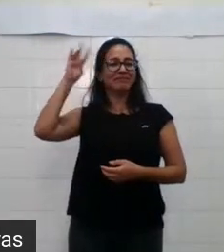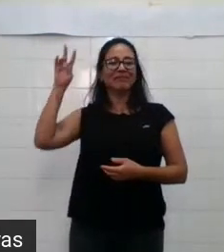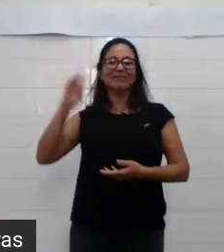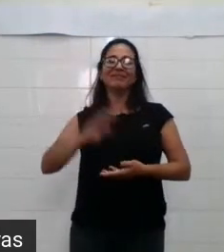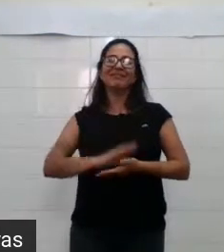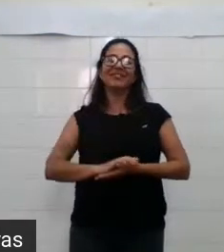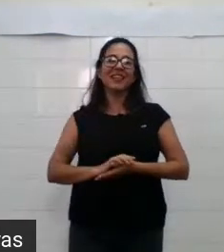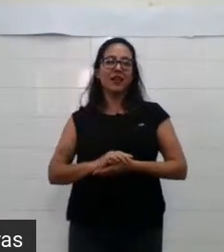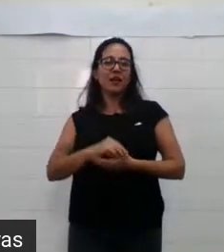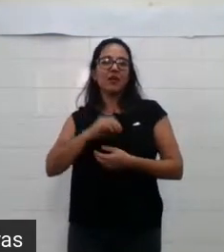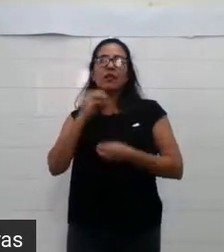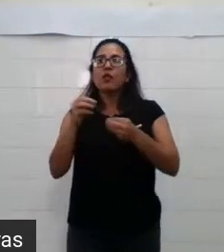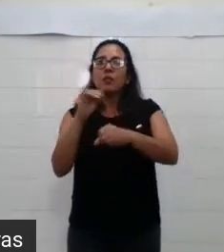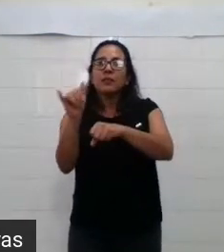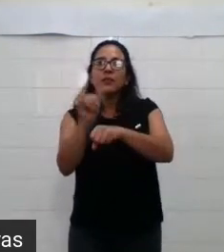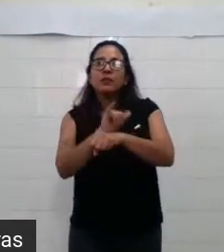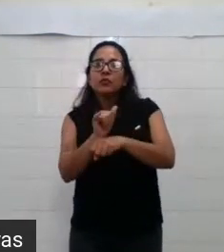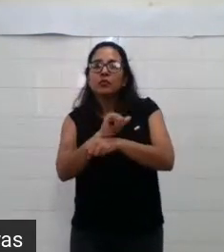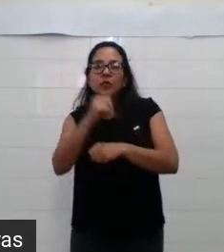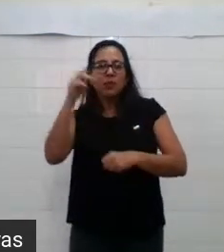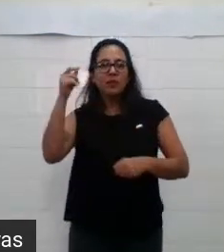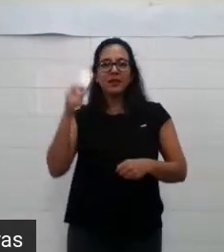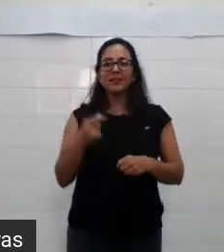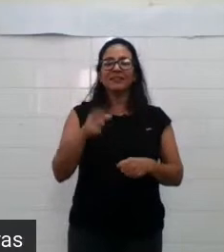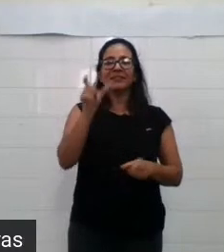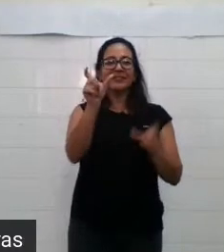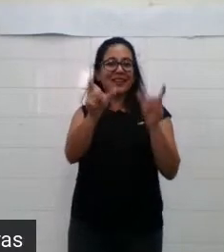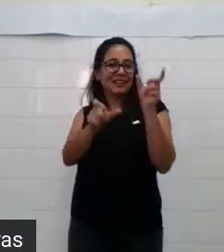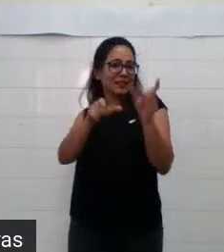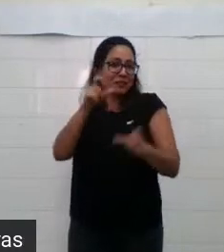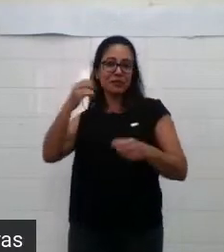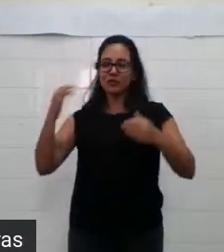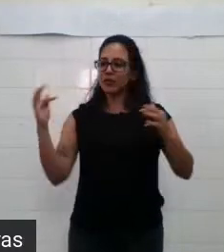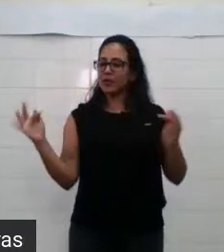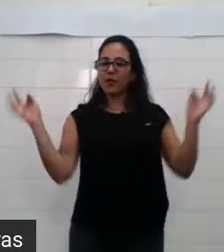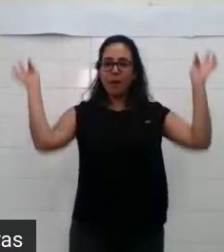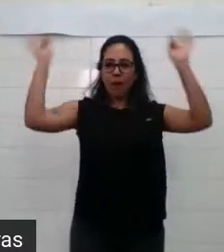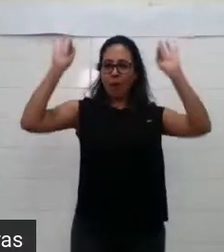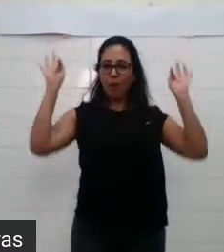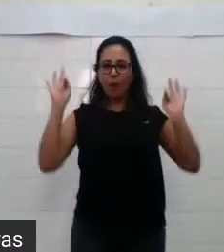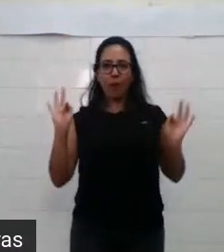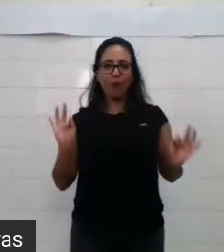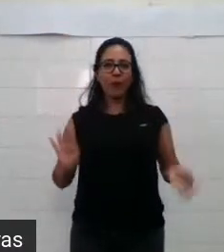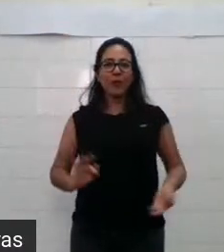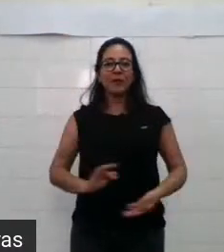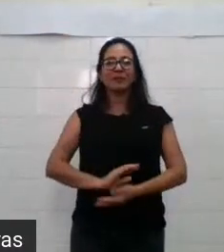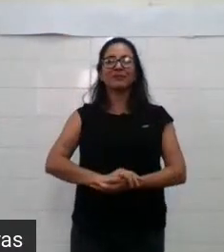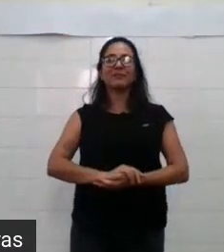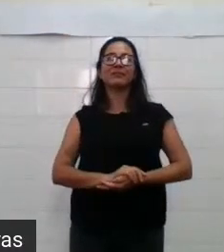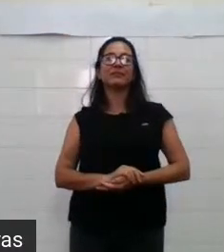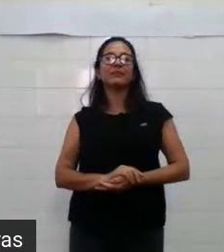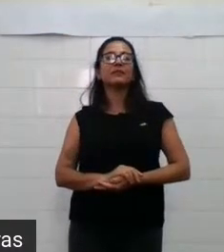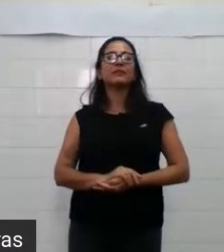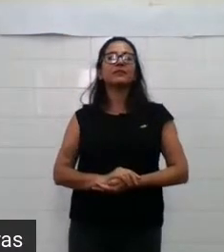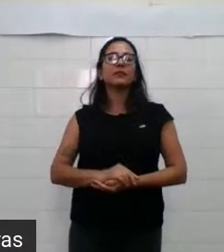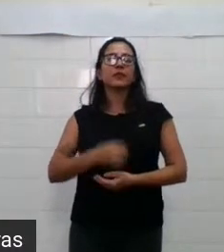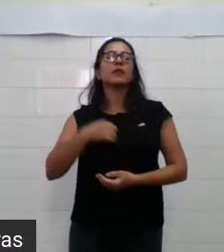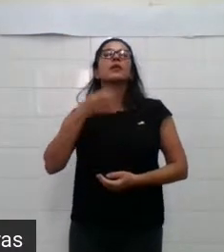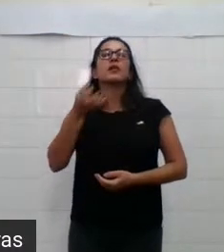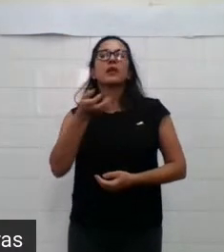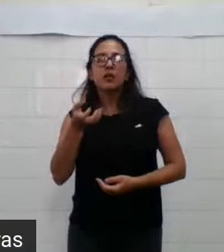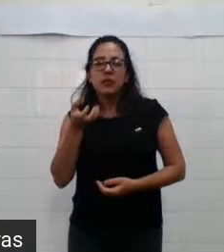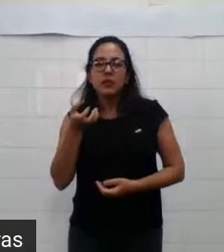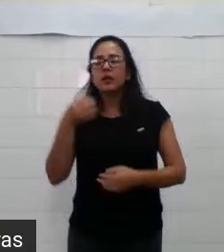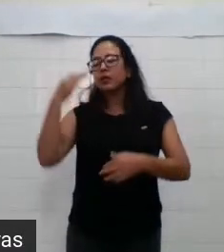YouTube as pessoas estão participando muito vivamente mesmo, tá? Eu queria, inclusive, aproveitar